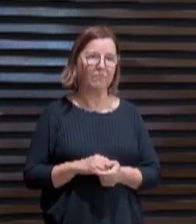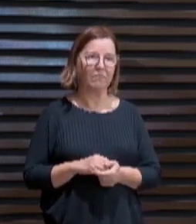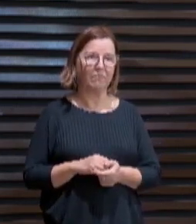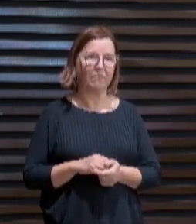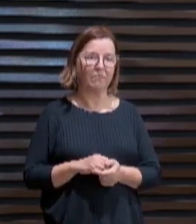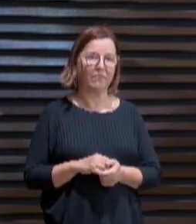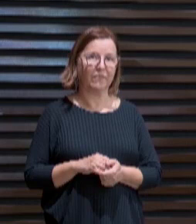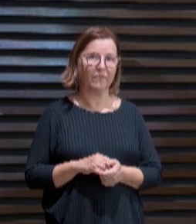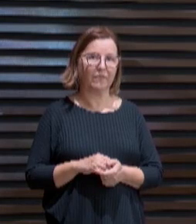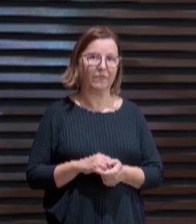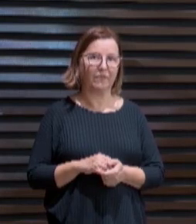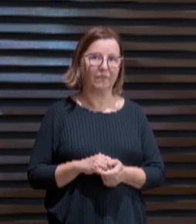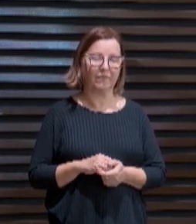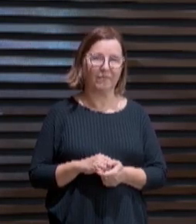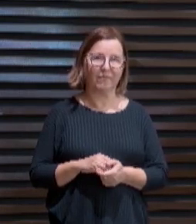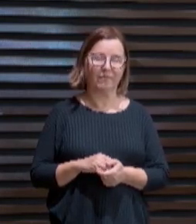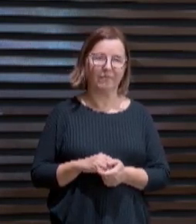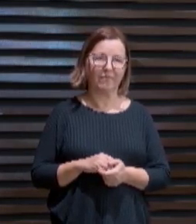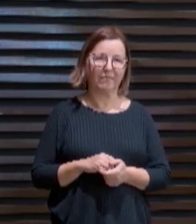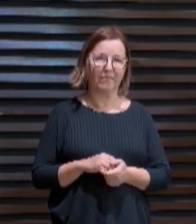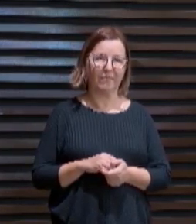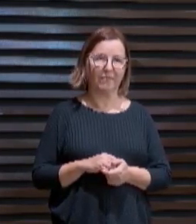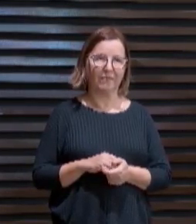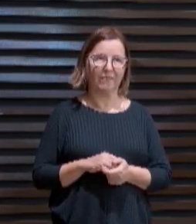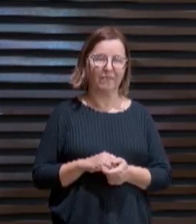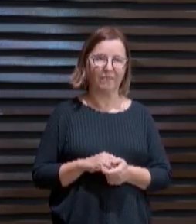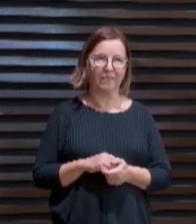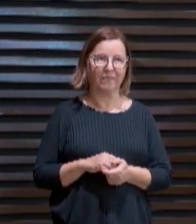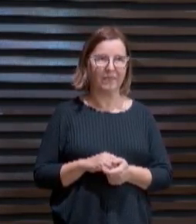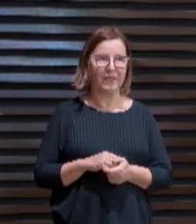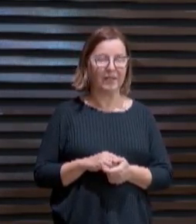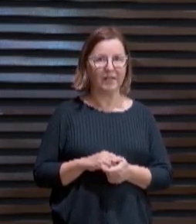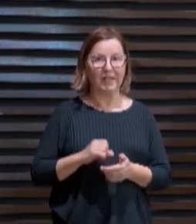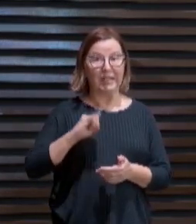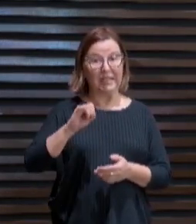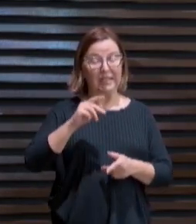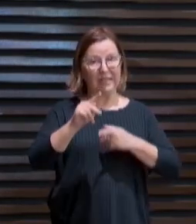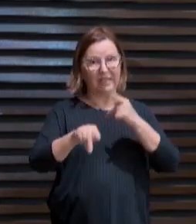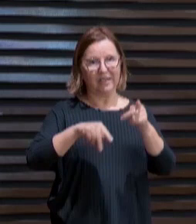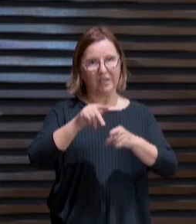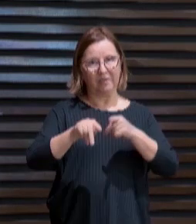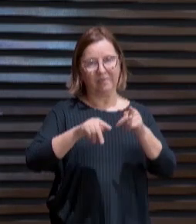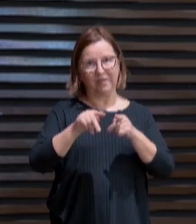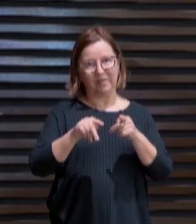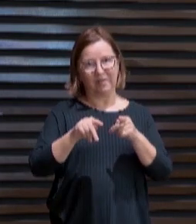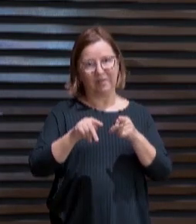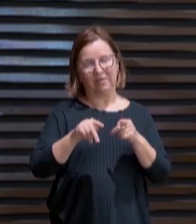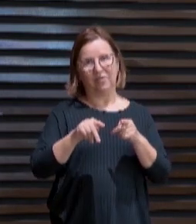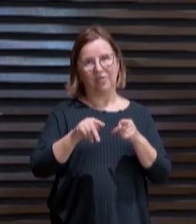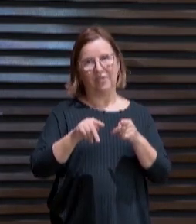as pessoas integram sua fé a todas as áreas da vida, mais elas começam a